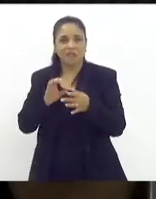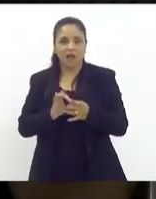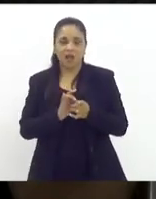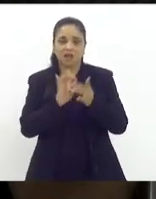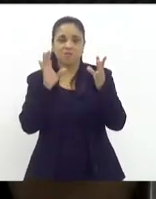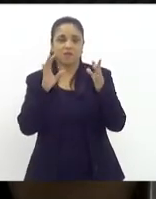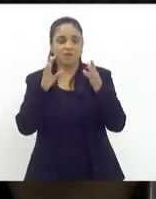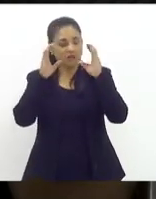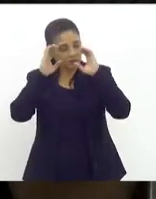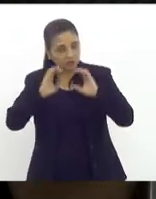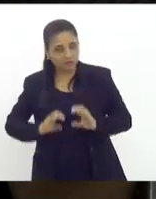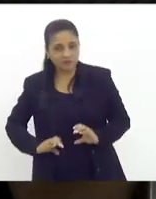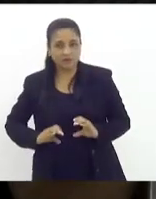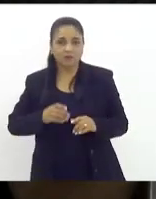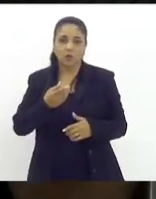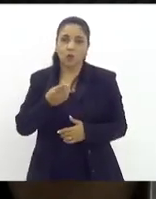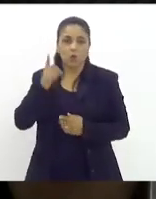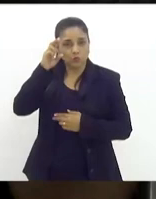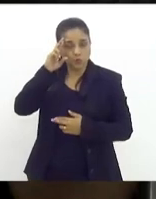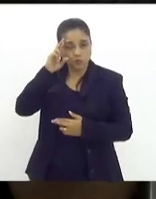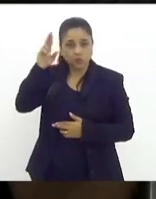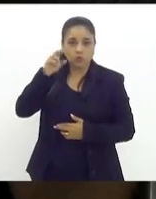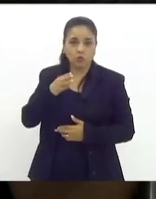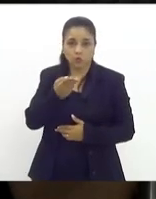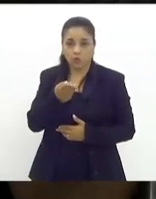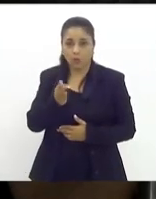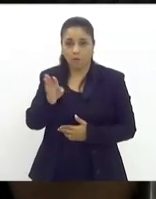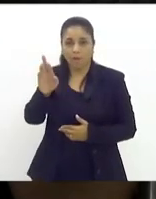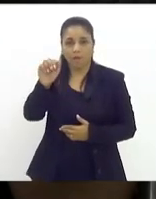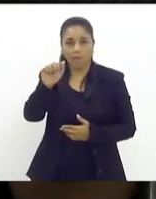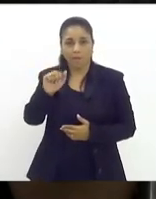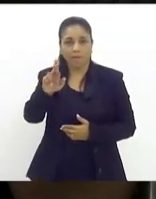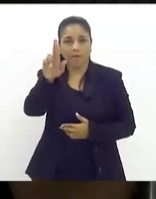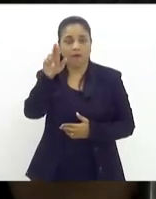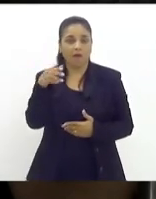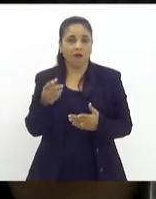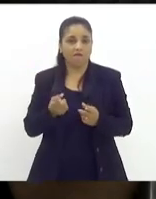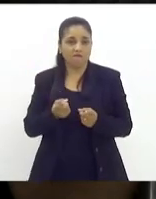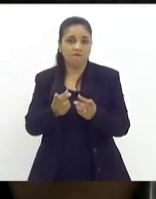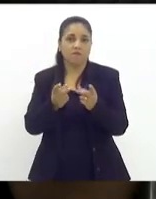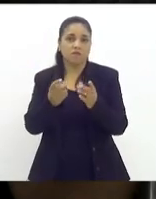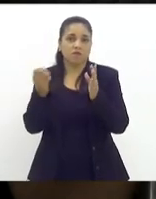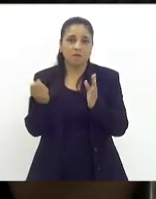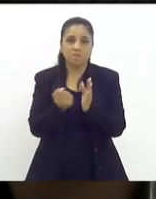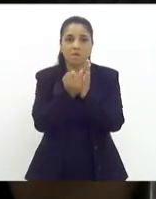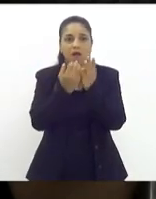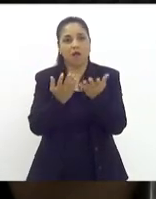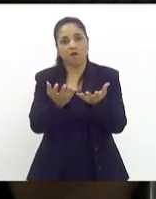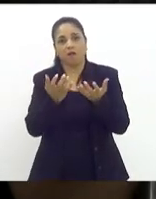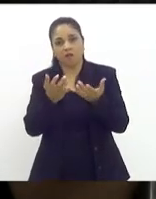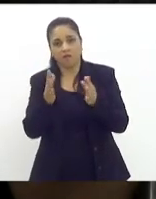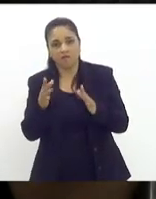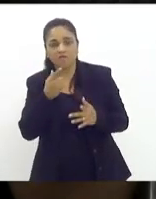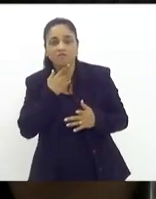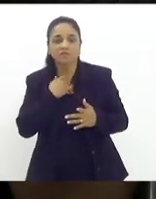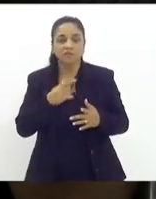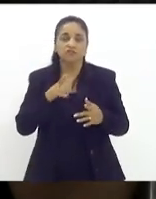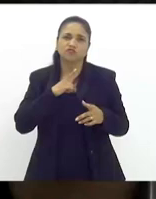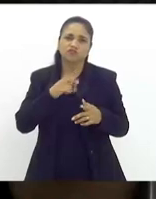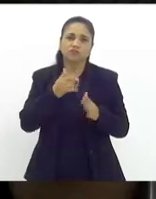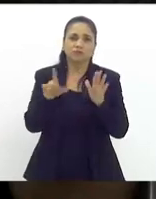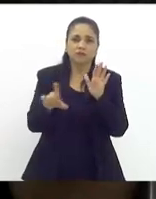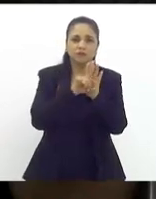do cidadão, do dono do bar, de vender a marca que quiser. E tinha legislações de 95,